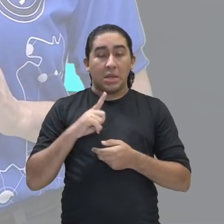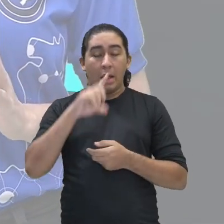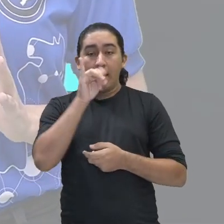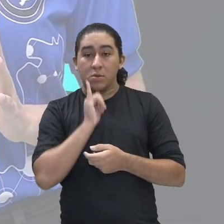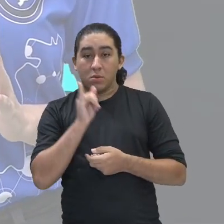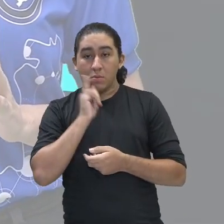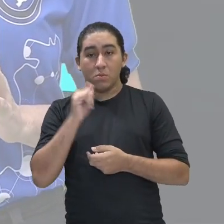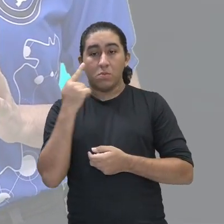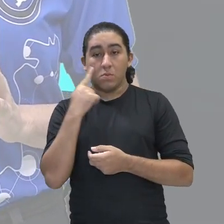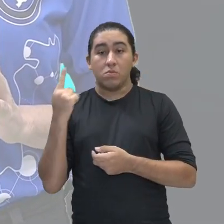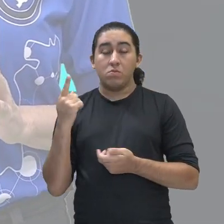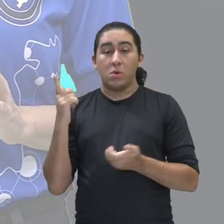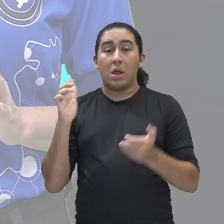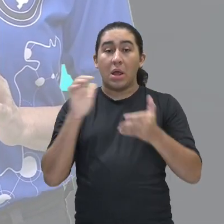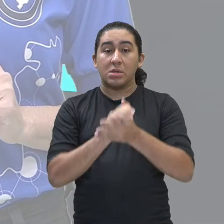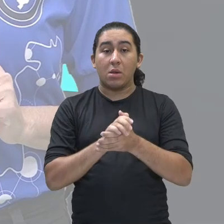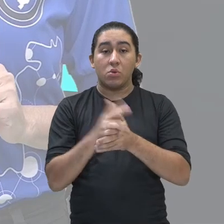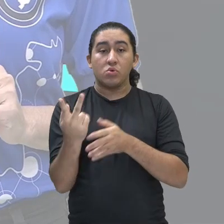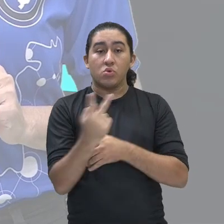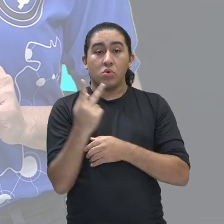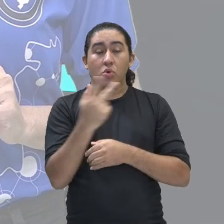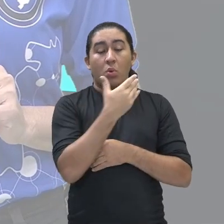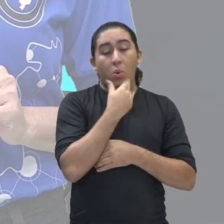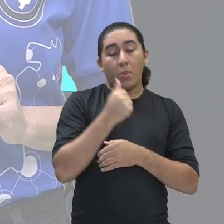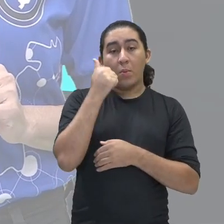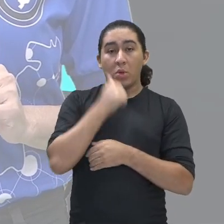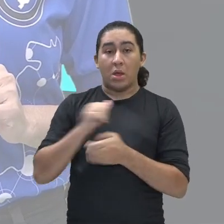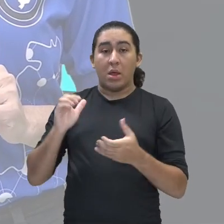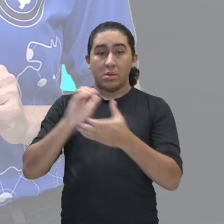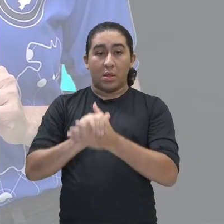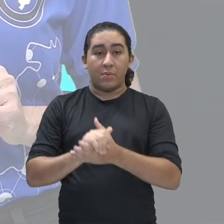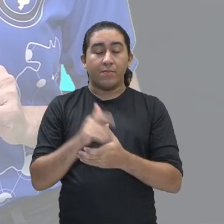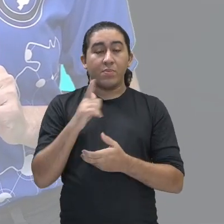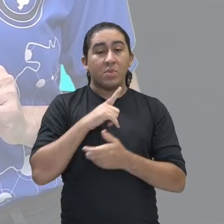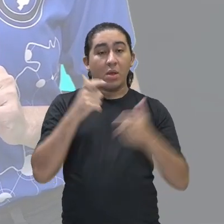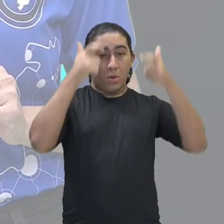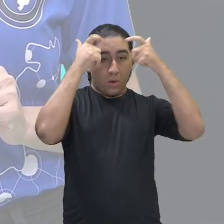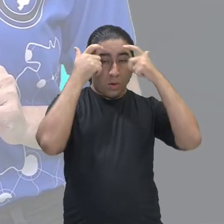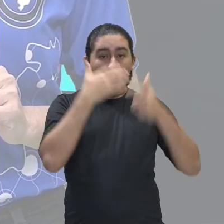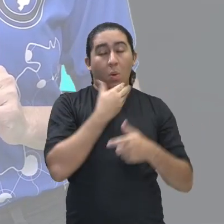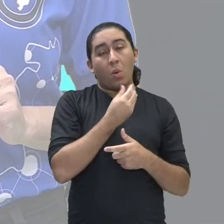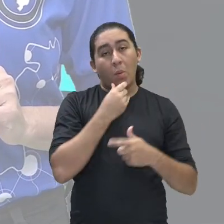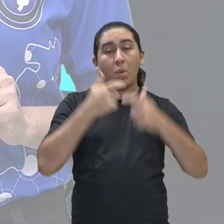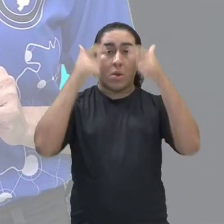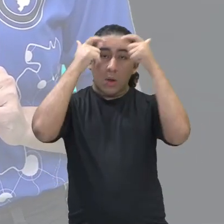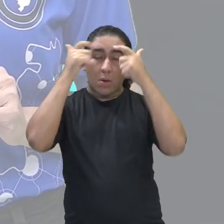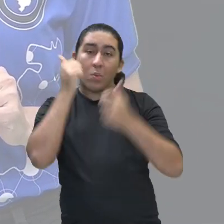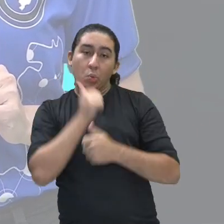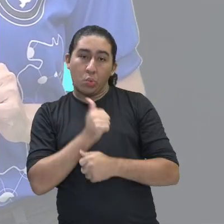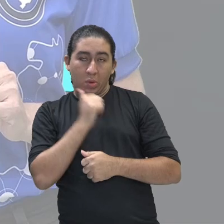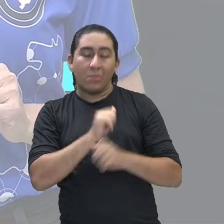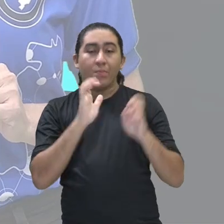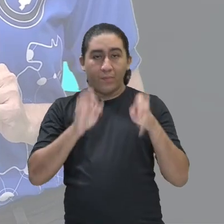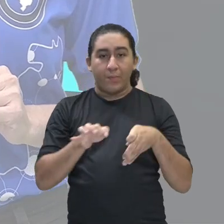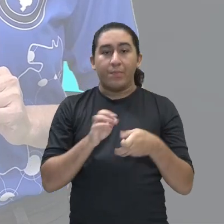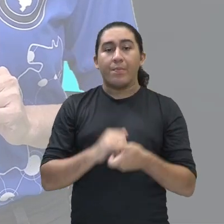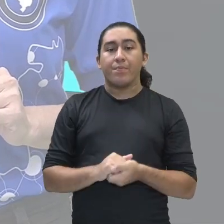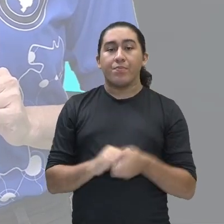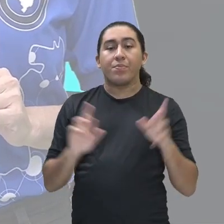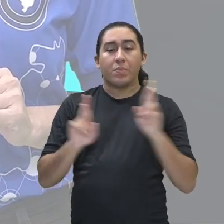Nephew. Nephew. Nephew, sobrinho. E agora, sobrinha